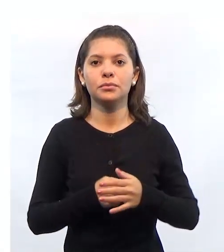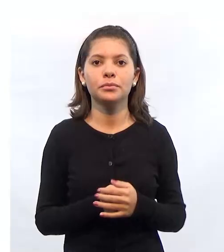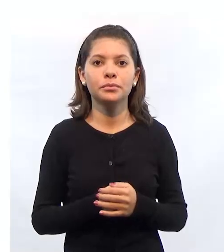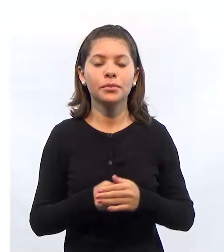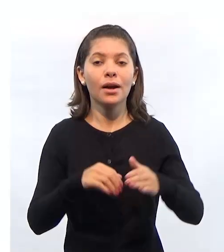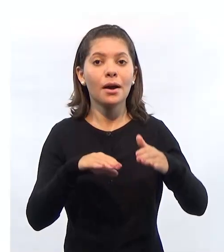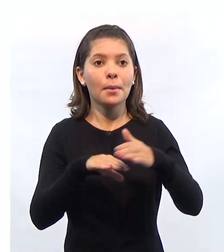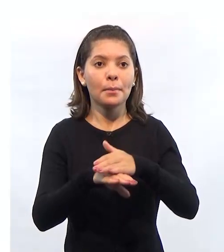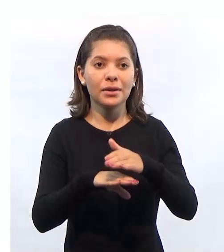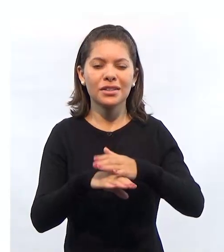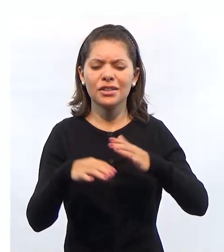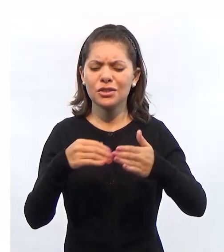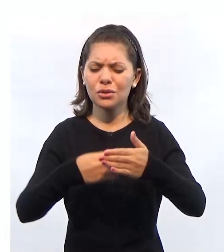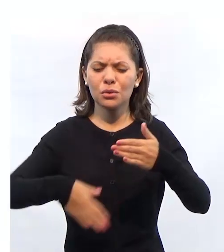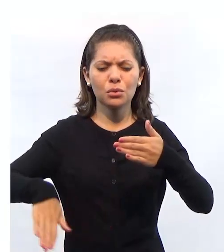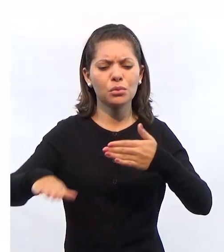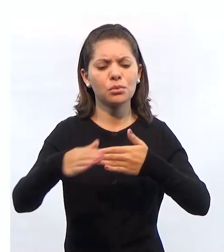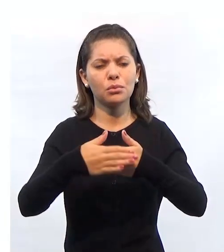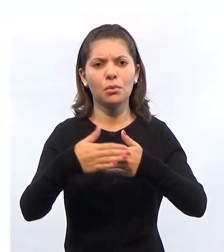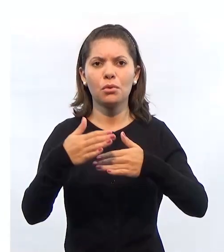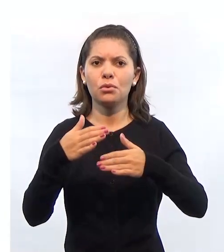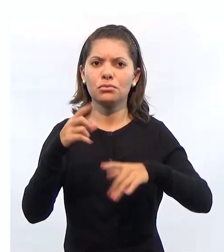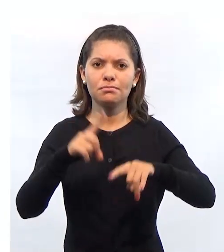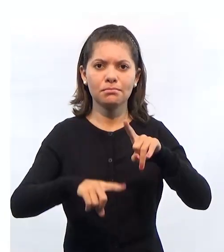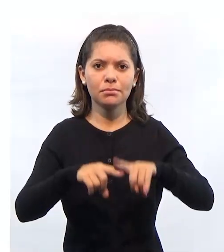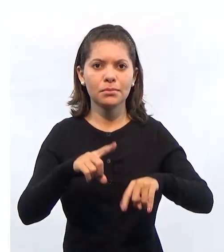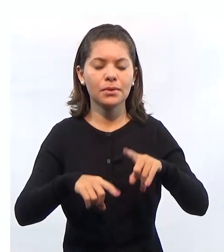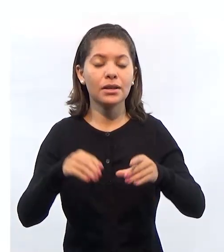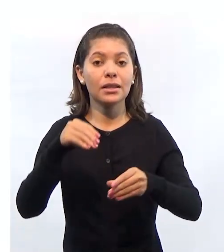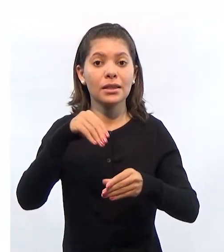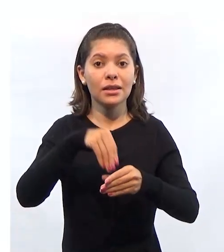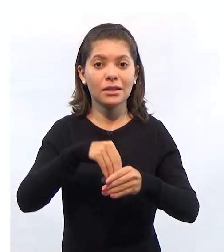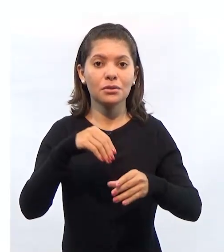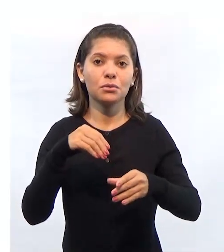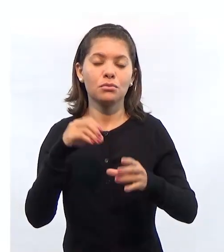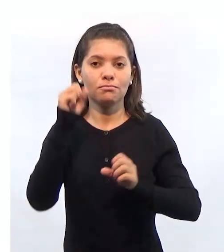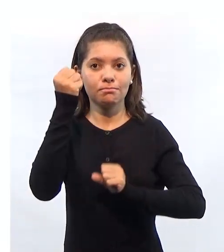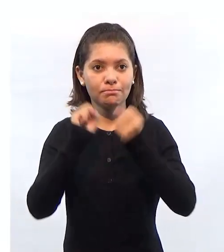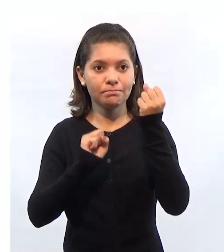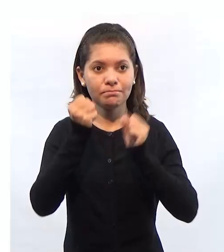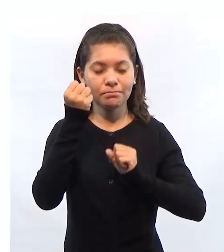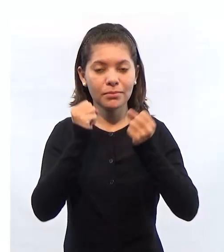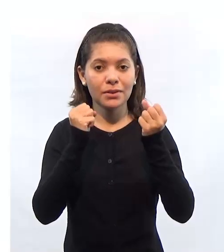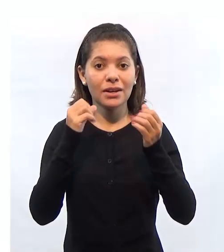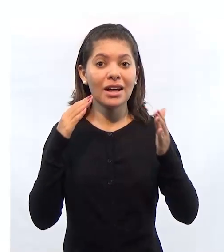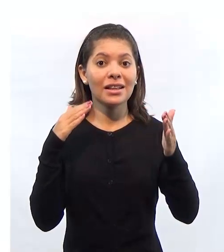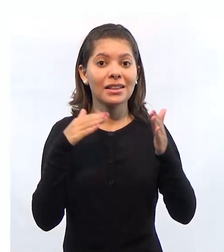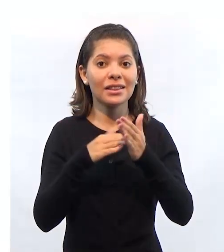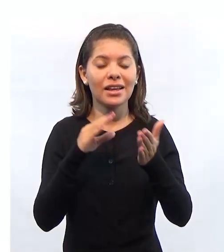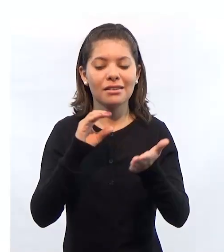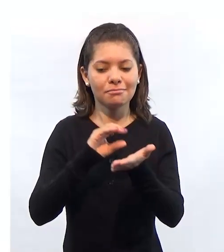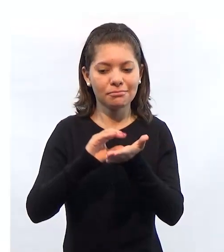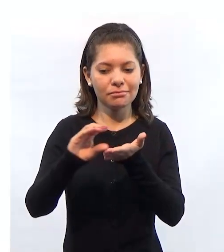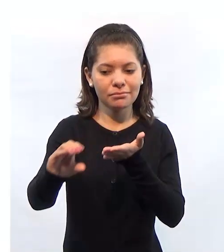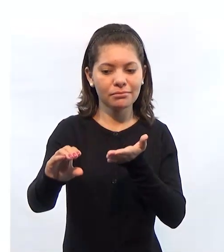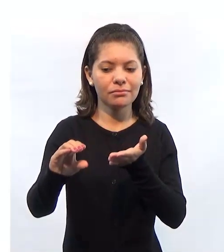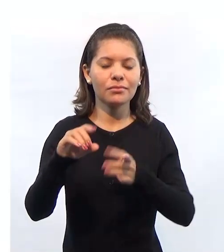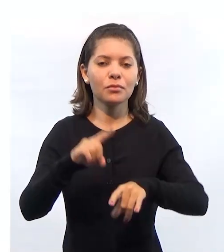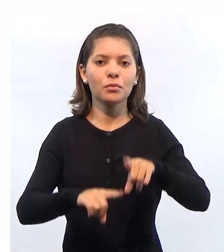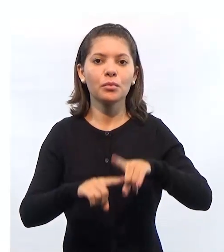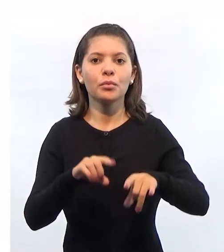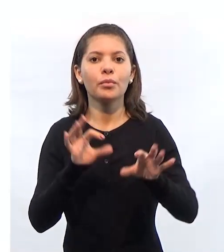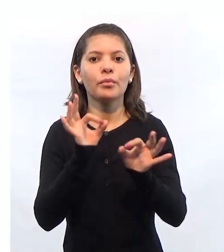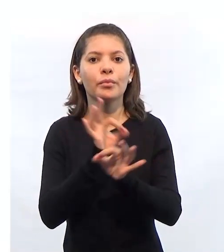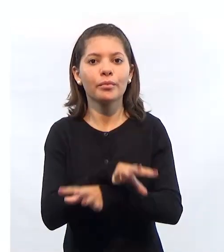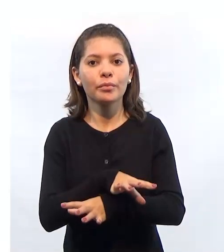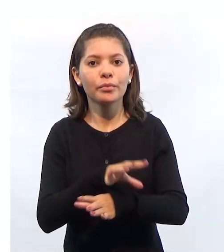inventários, armazém e toda a movimentação de materiais dentro da fábrica até a entrega dos produtos acabados